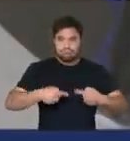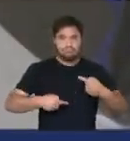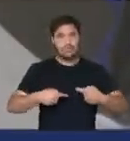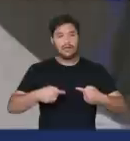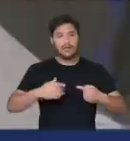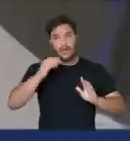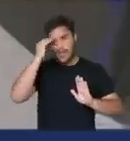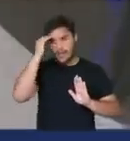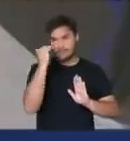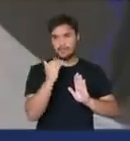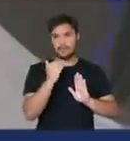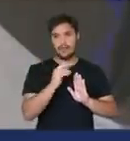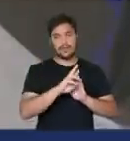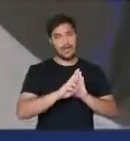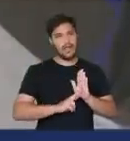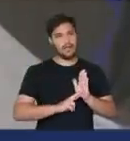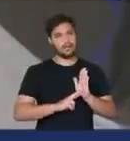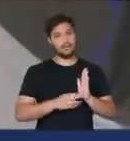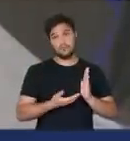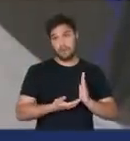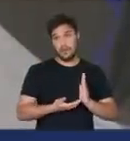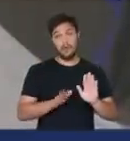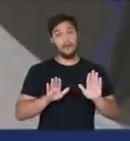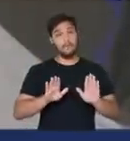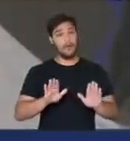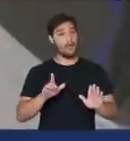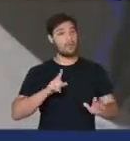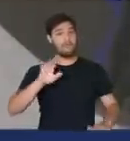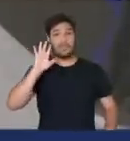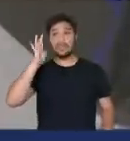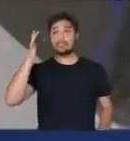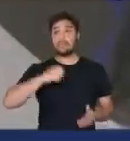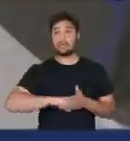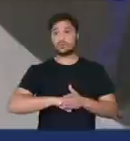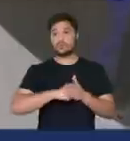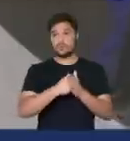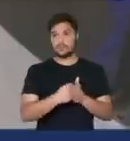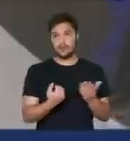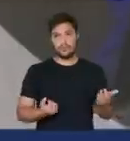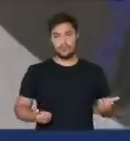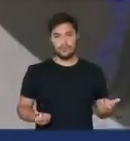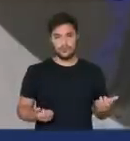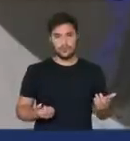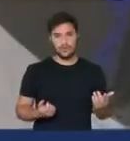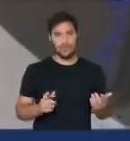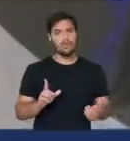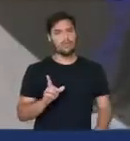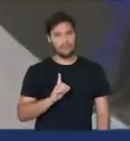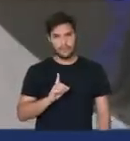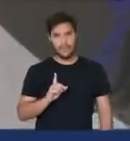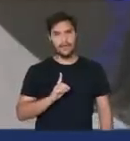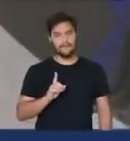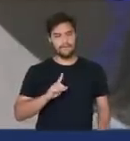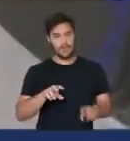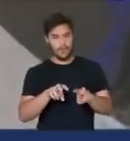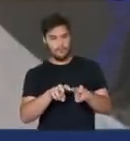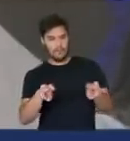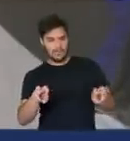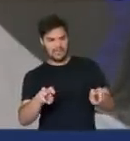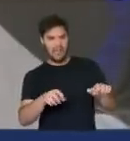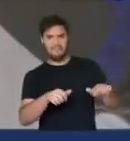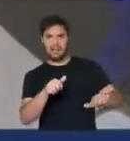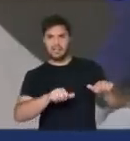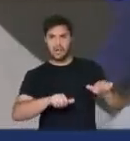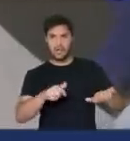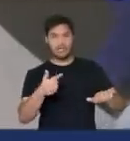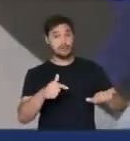do trâmite normal aqui do plenário e, de repente, houve essa suspensão. Evidentemente, certamente a mesa avaliou